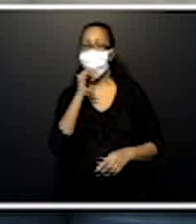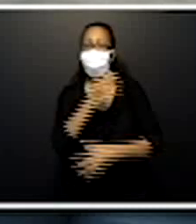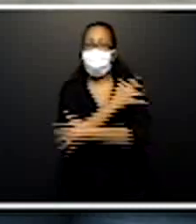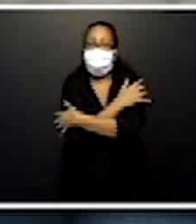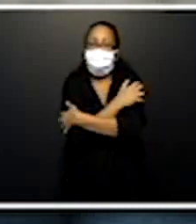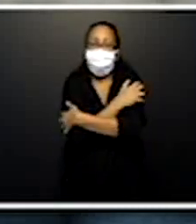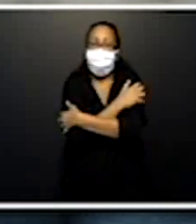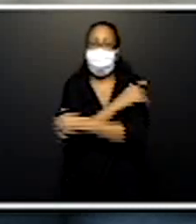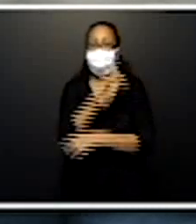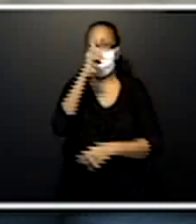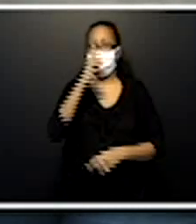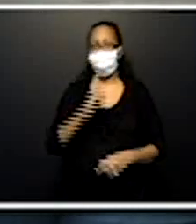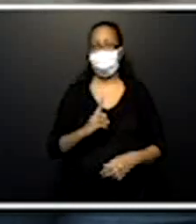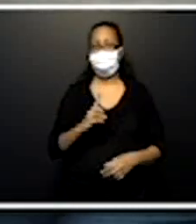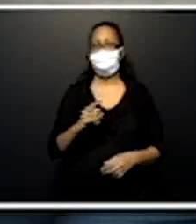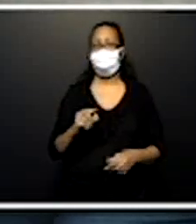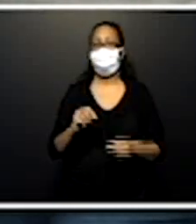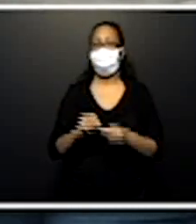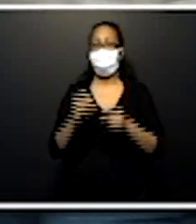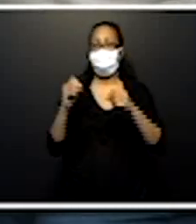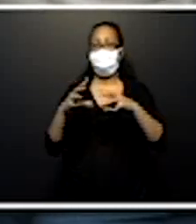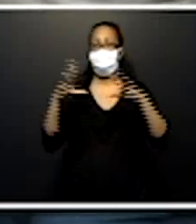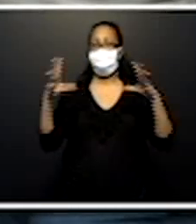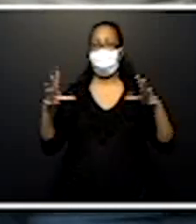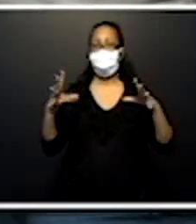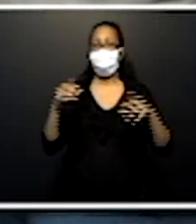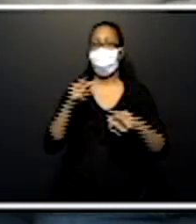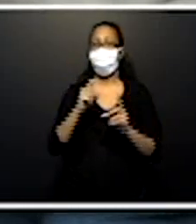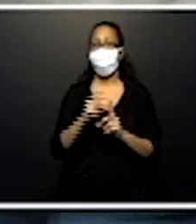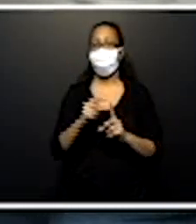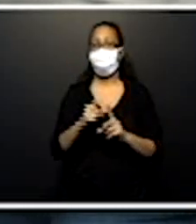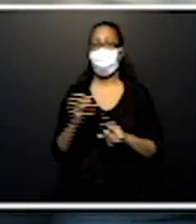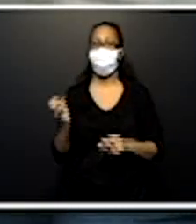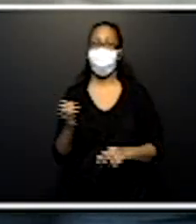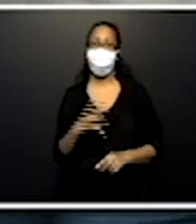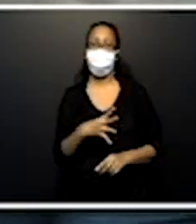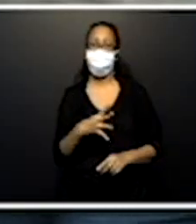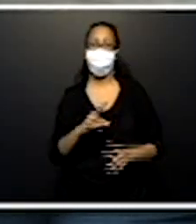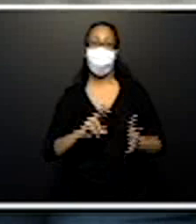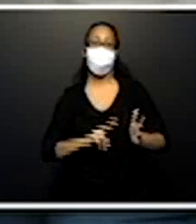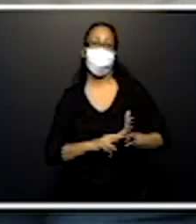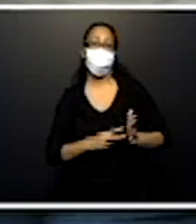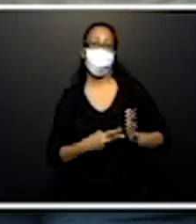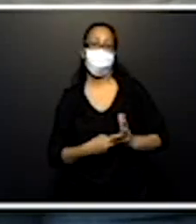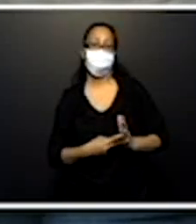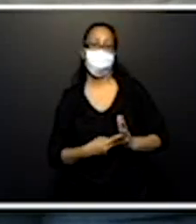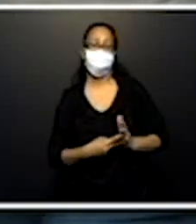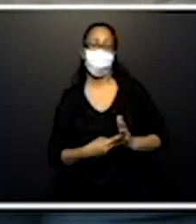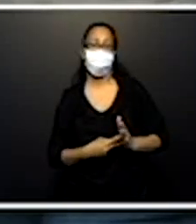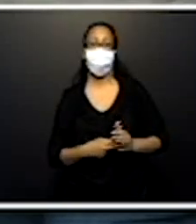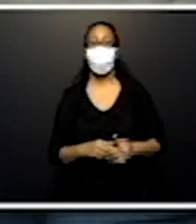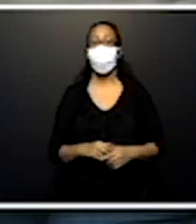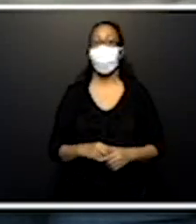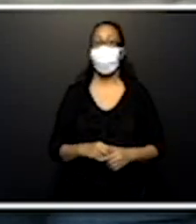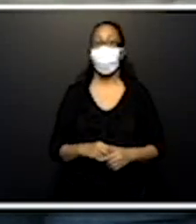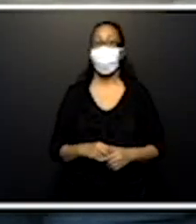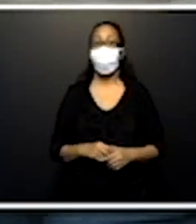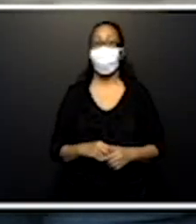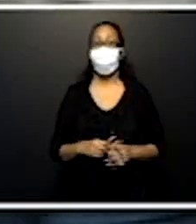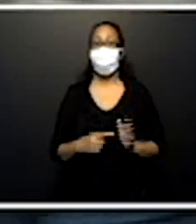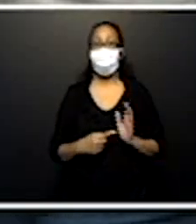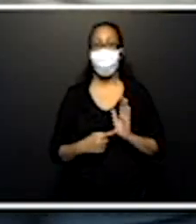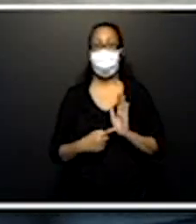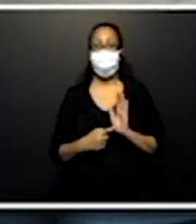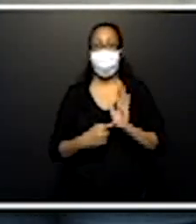né, criando palavras novas com nova significação. E aí, eu tenho uma